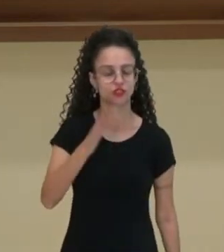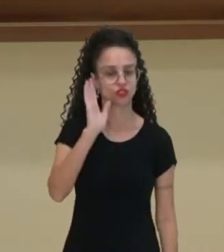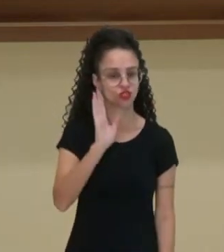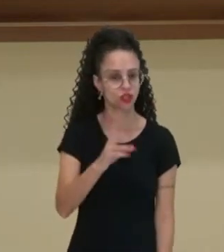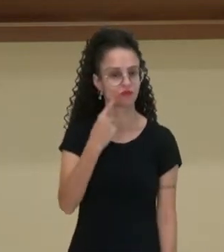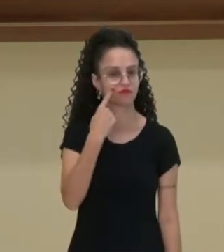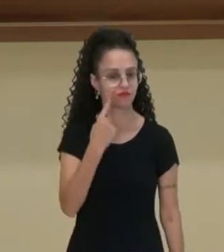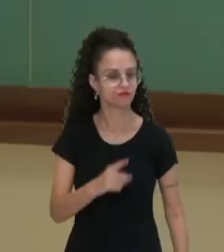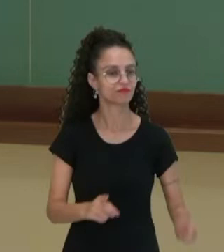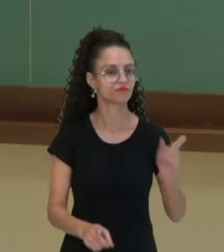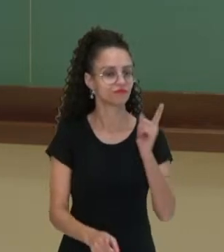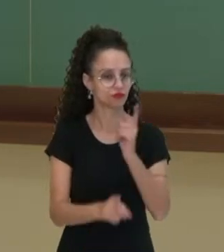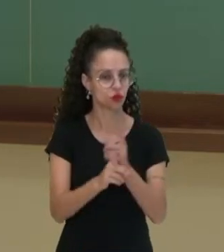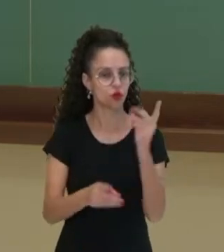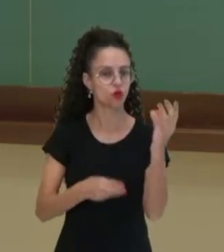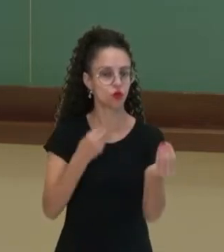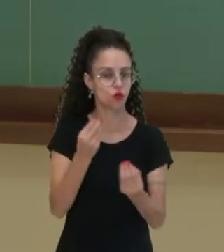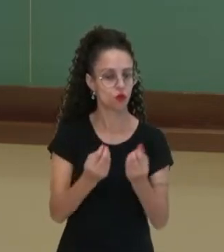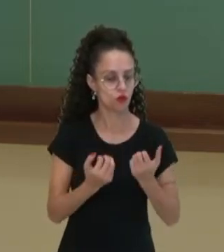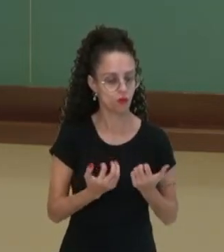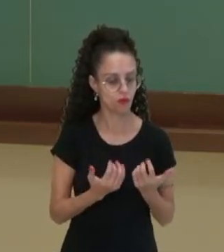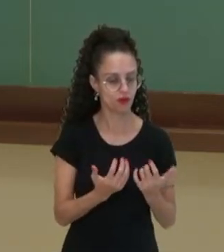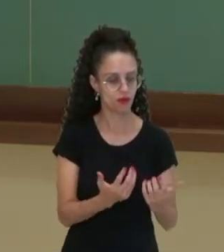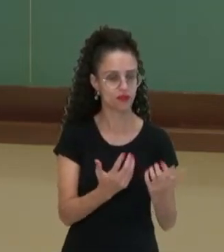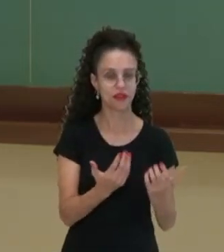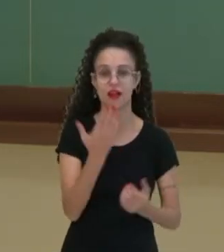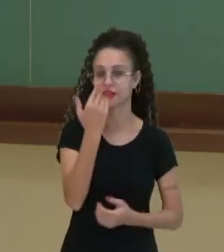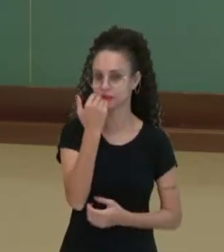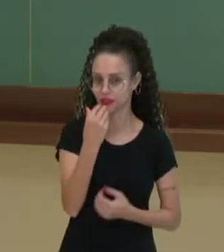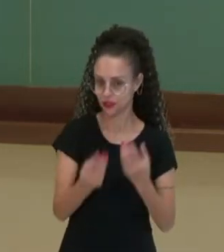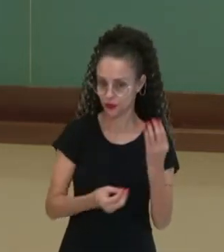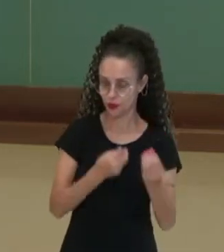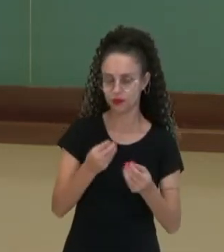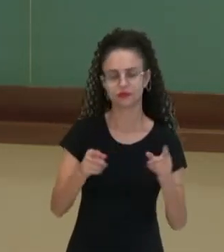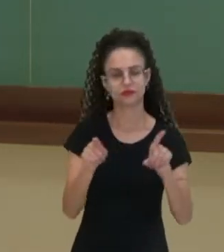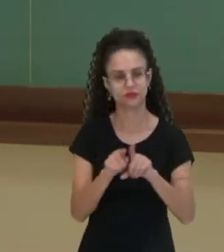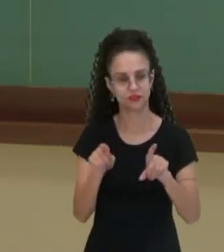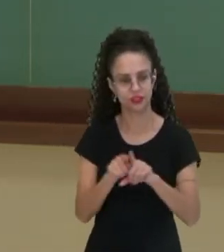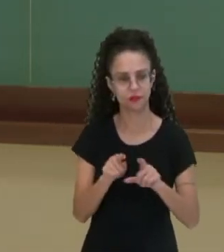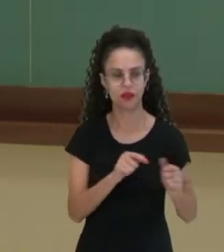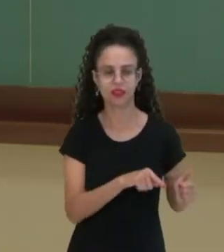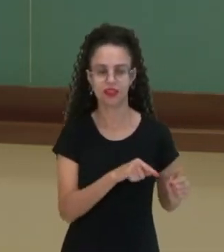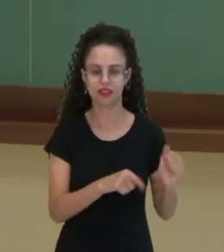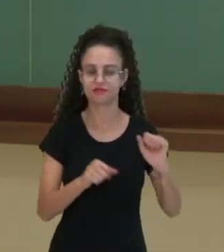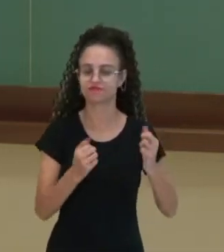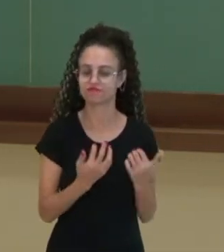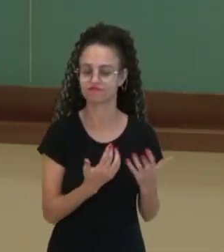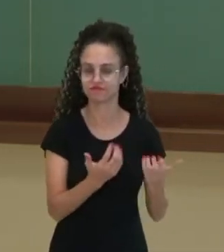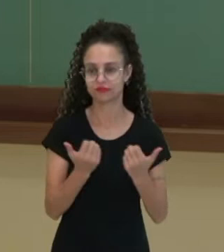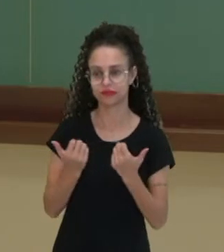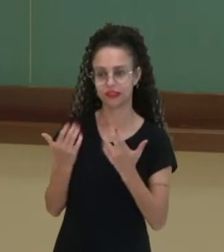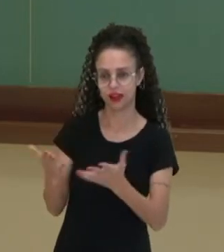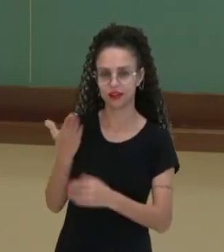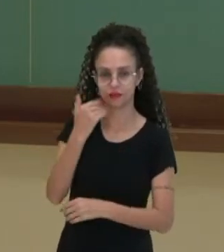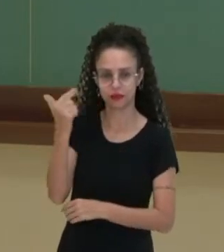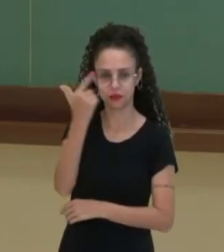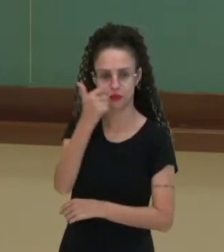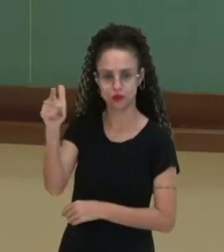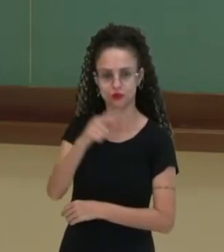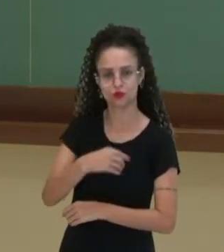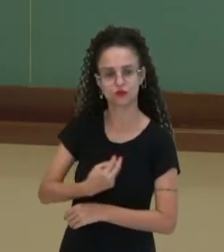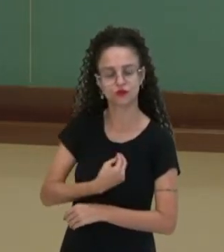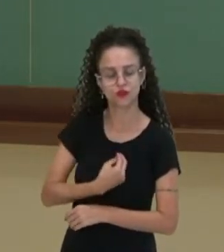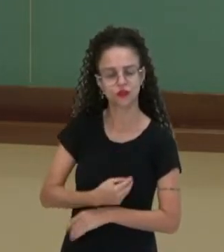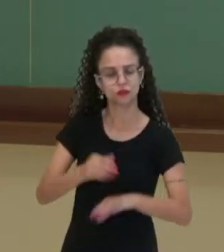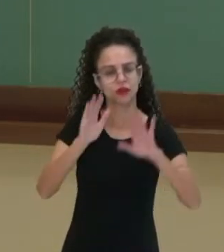descobrimos como as plantas se alimentam. E nós já sabemos também que elas fornecem alimento para outros seres vivos. Mas será